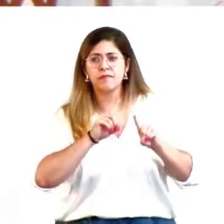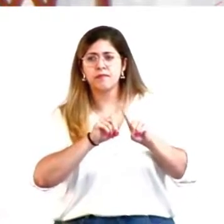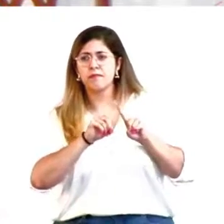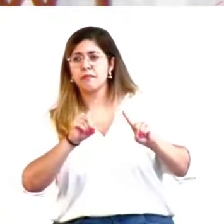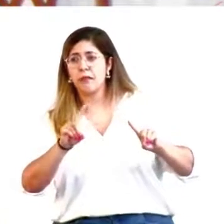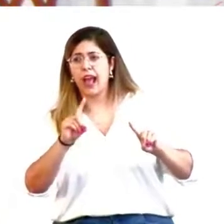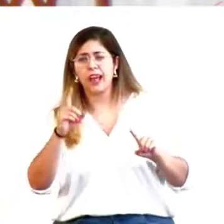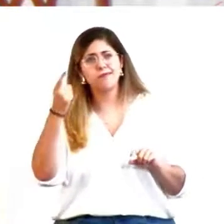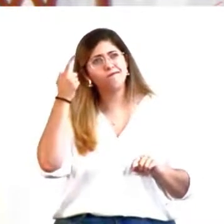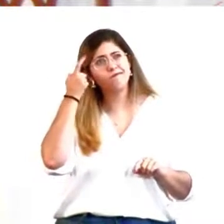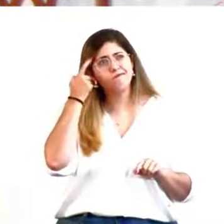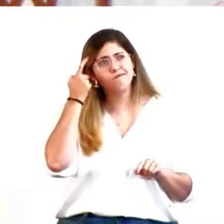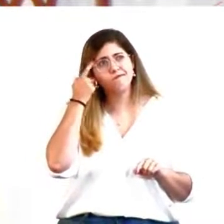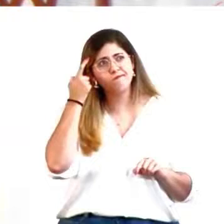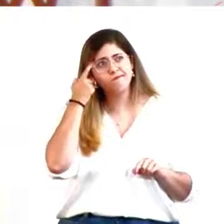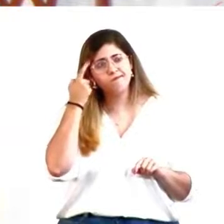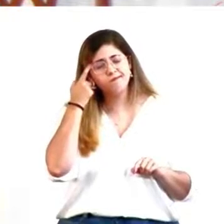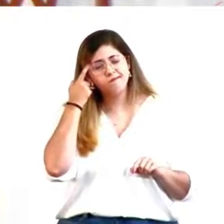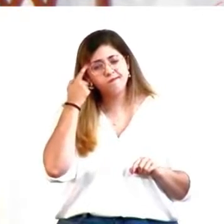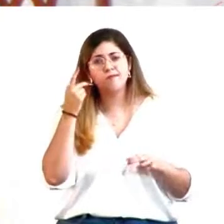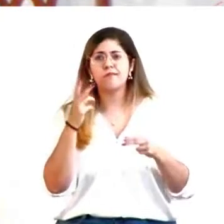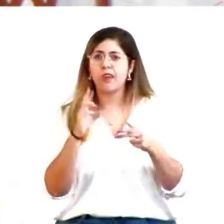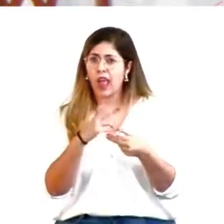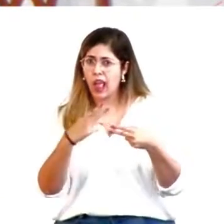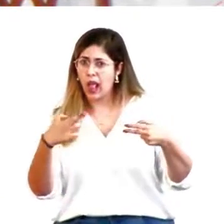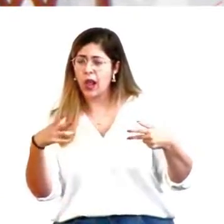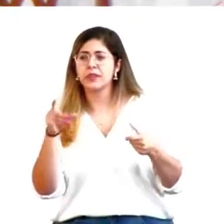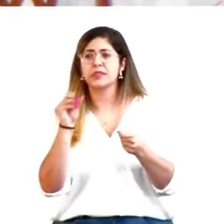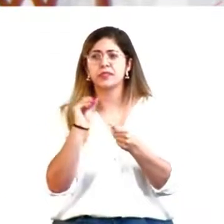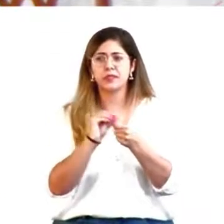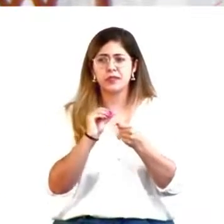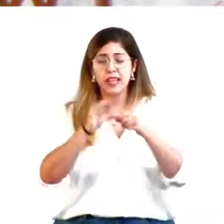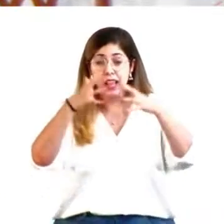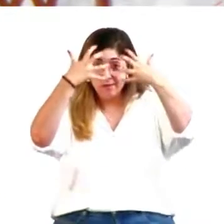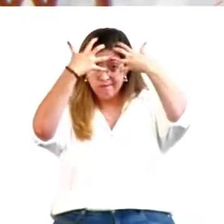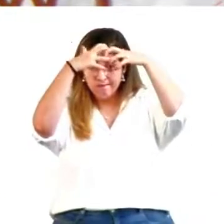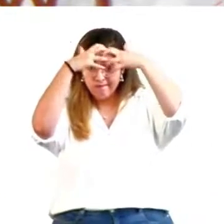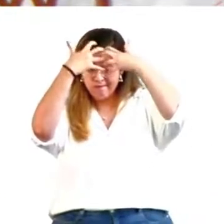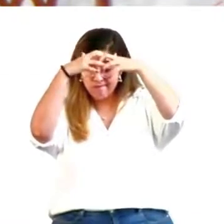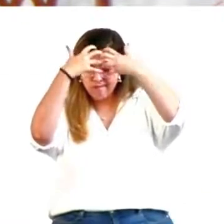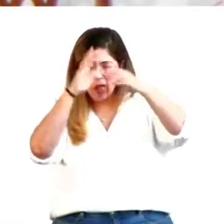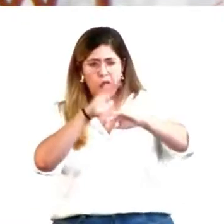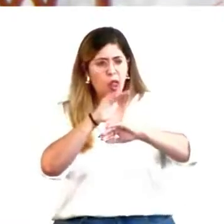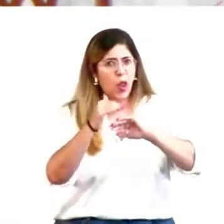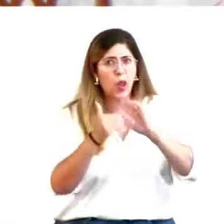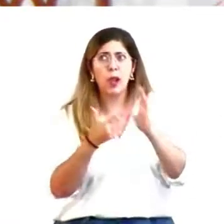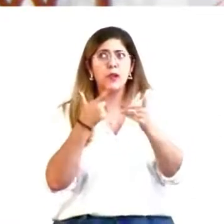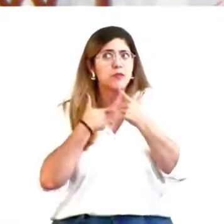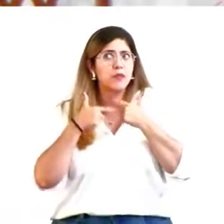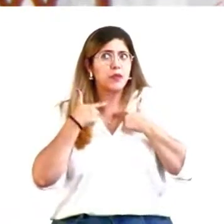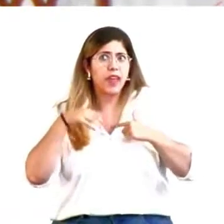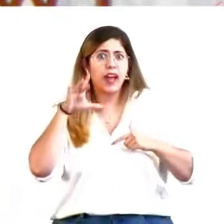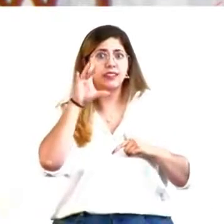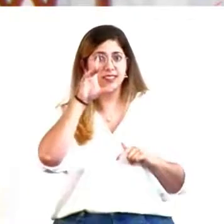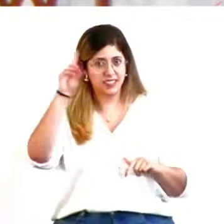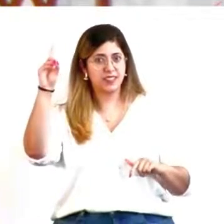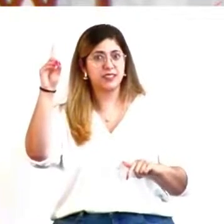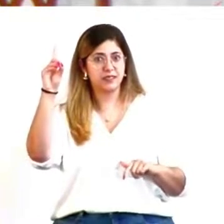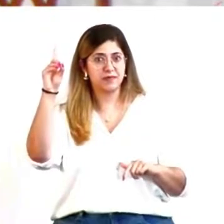torneis insensatos, mas procurai compreender qual é a vontade do